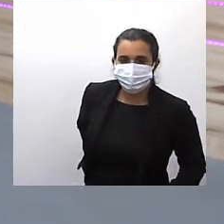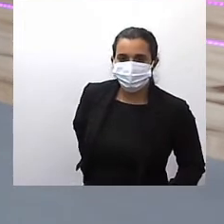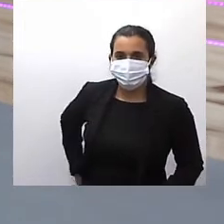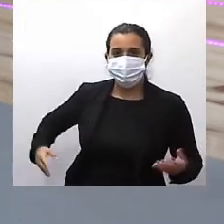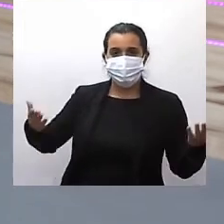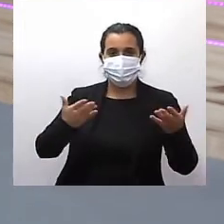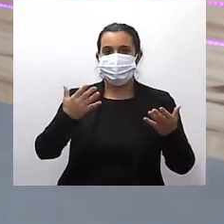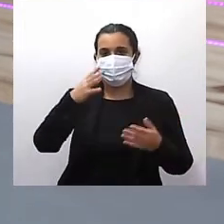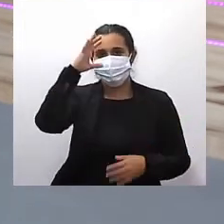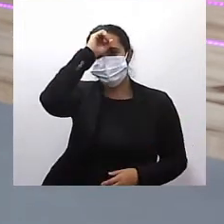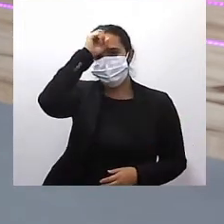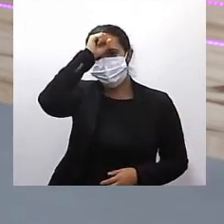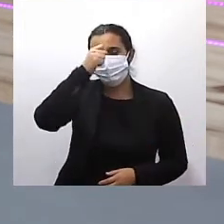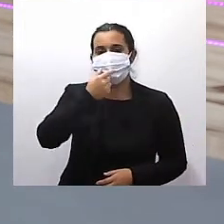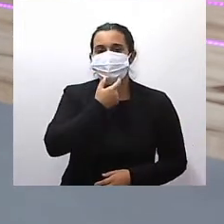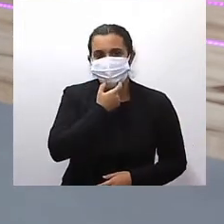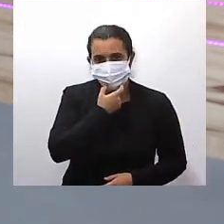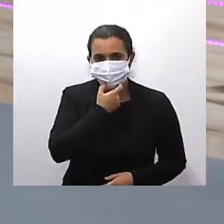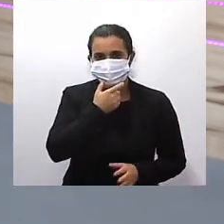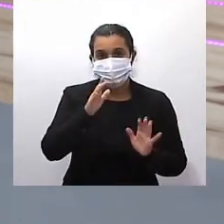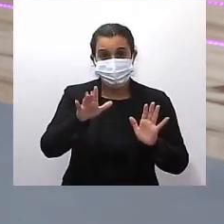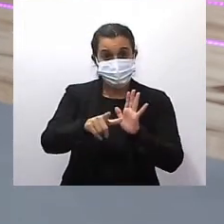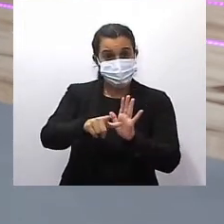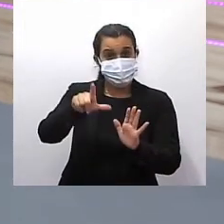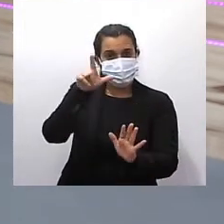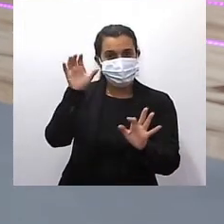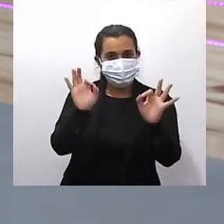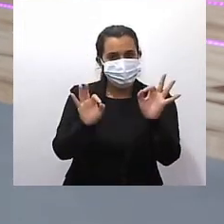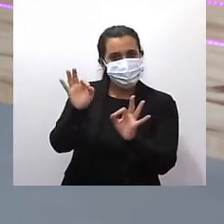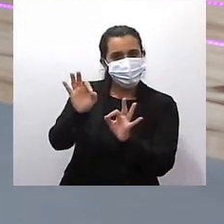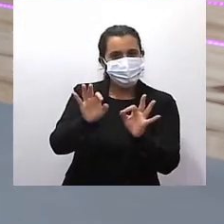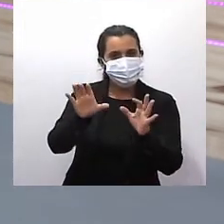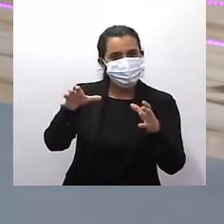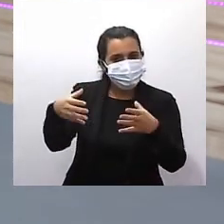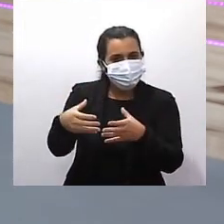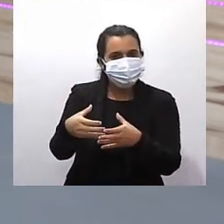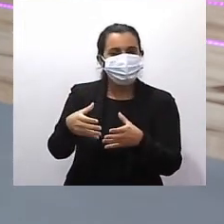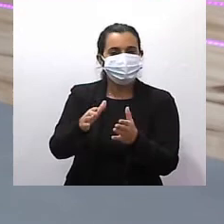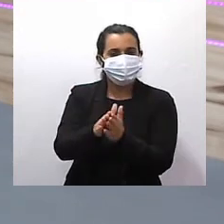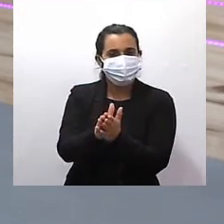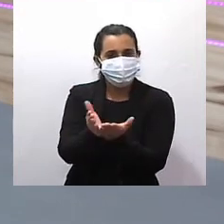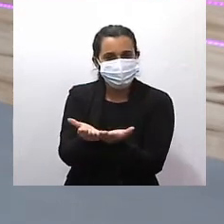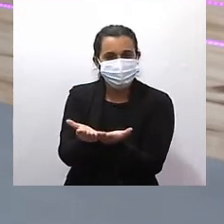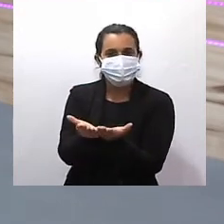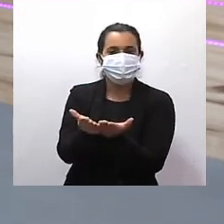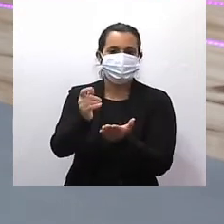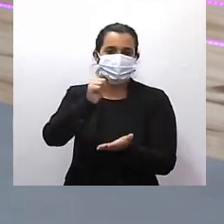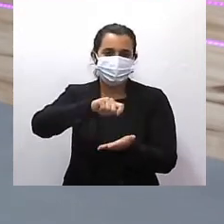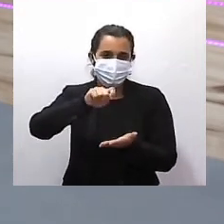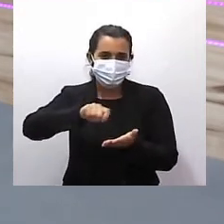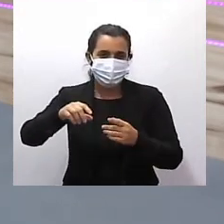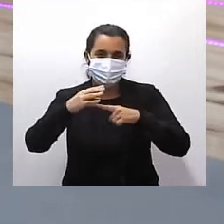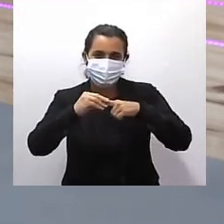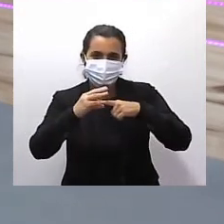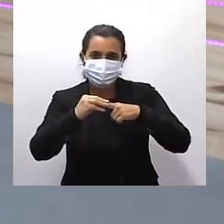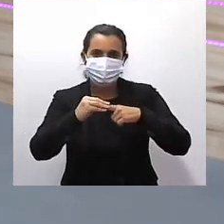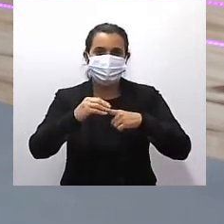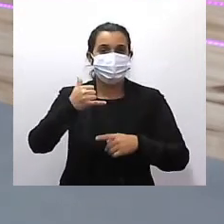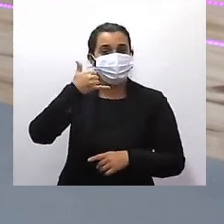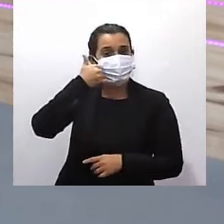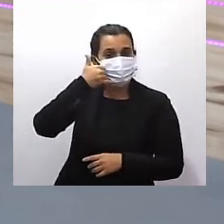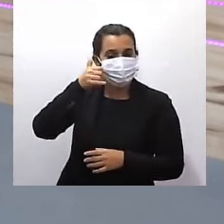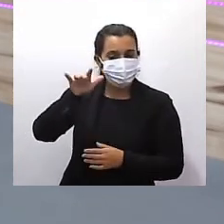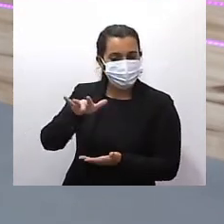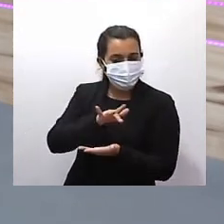de começar, monte seu time de estudos, caderno, dicionário, celular, caneta e, claro,